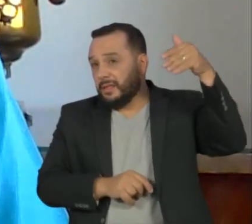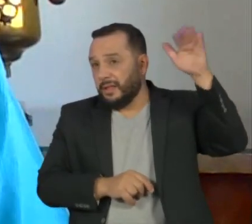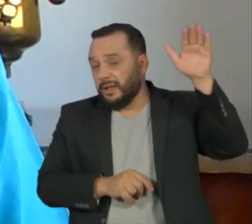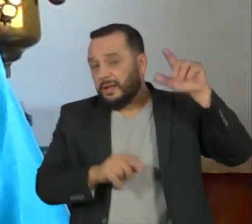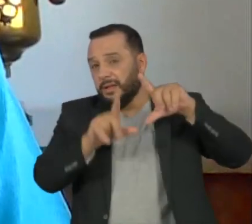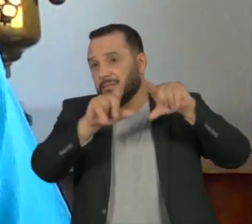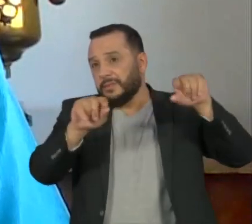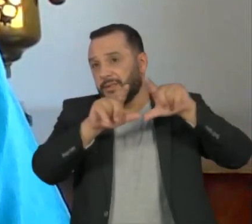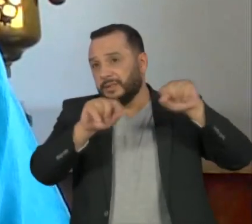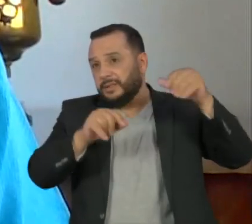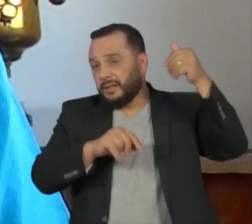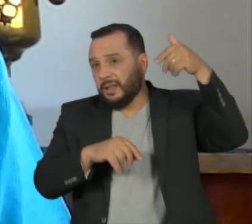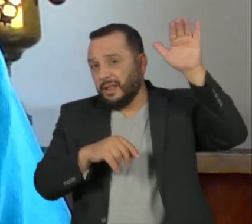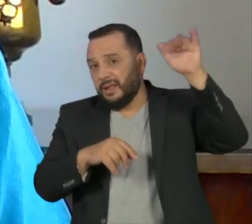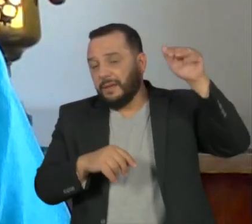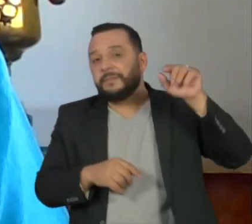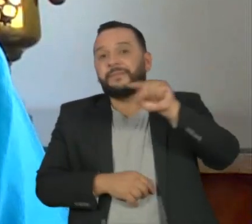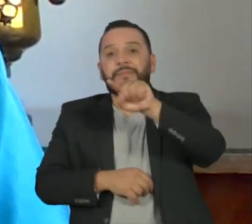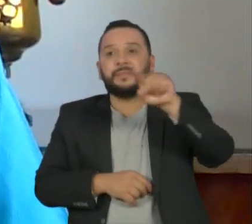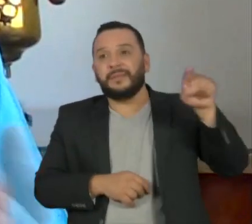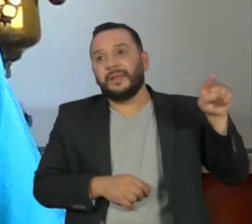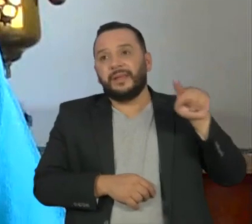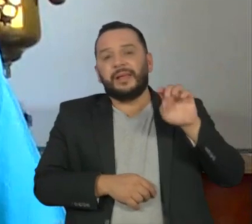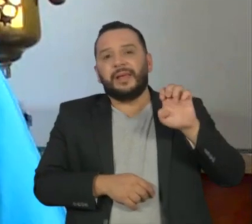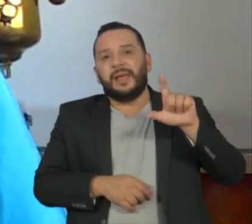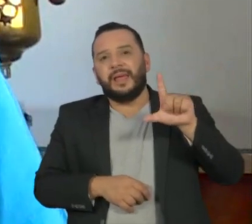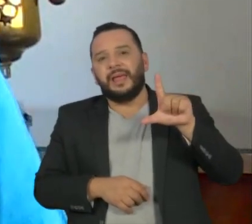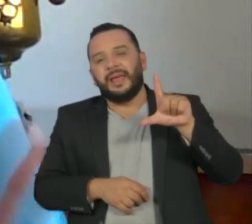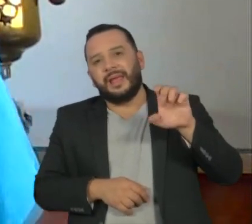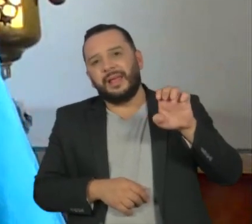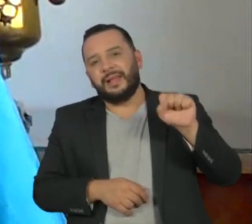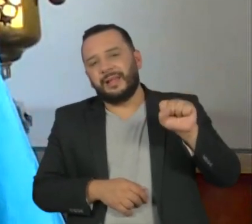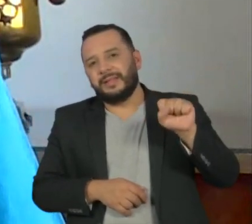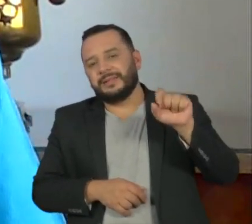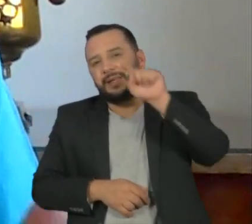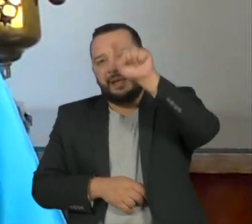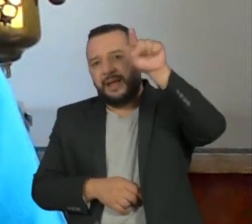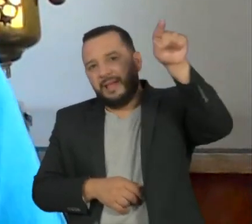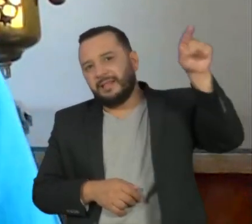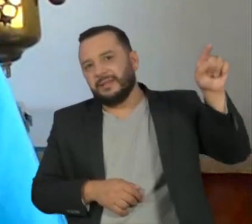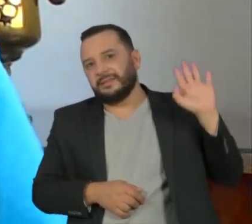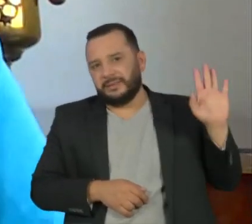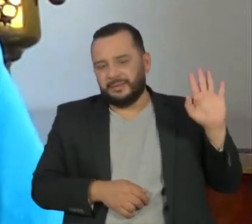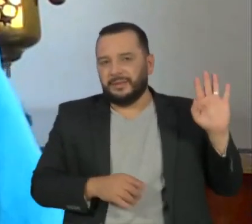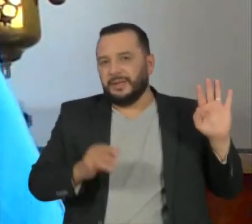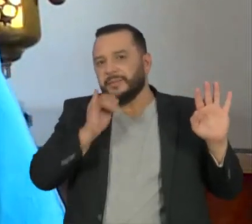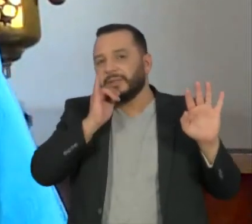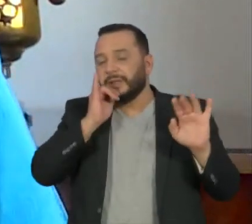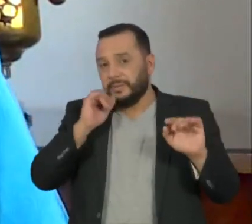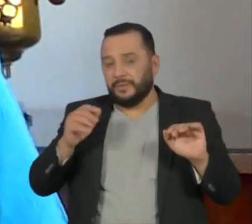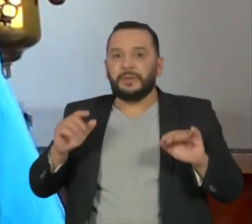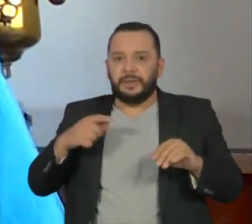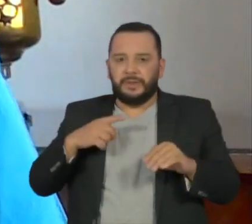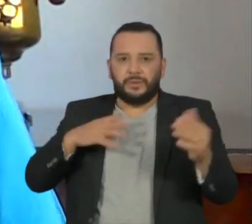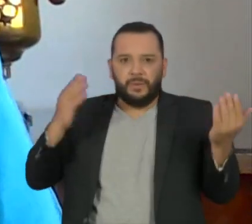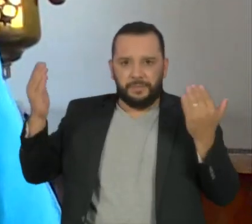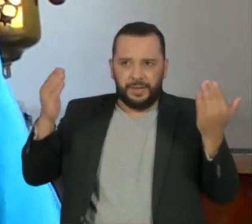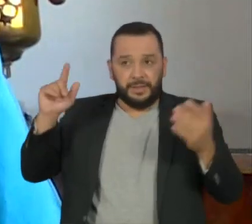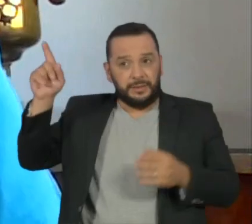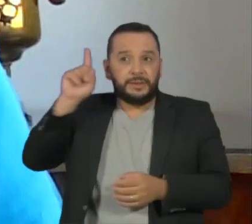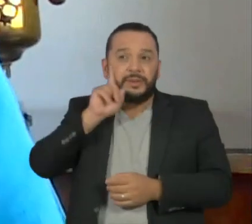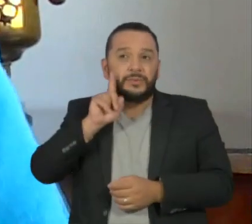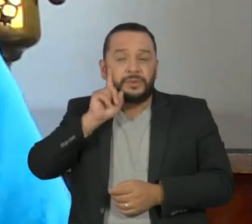Nós sempre falamos eles. Você verifica num país como os Estados Unidos, e eu estou comparando porque é América com